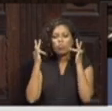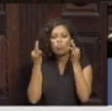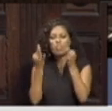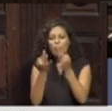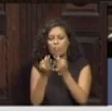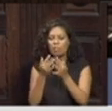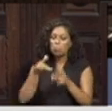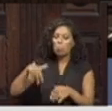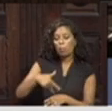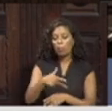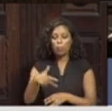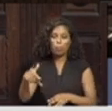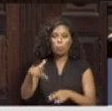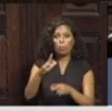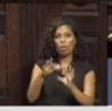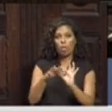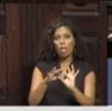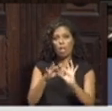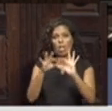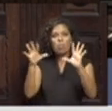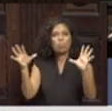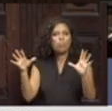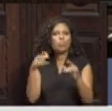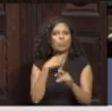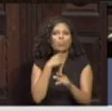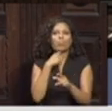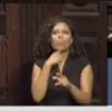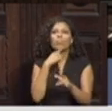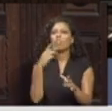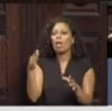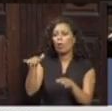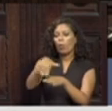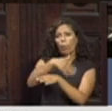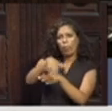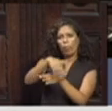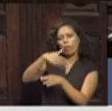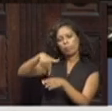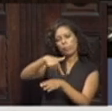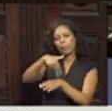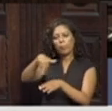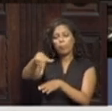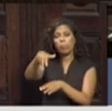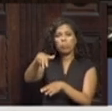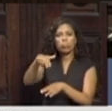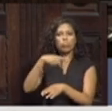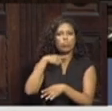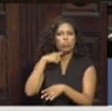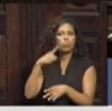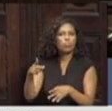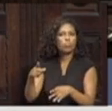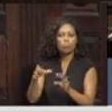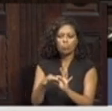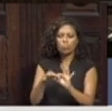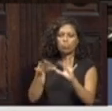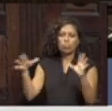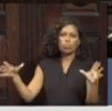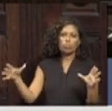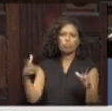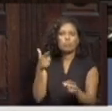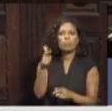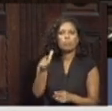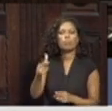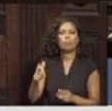3 semanas aproximadamente, vive uma situação de guerra civil